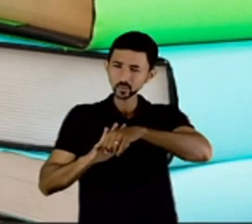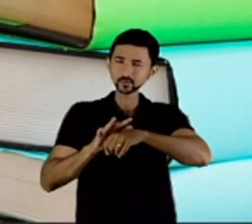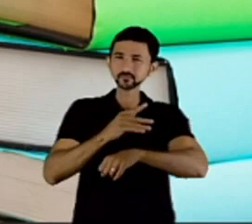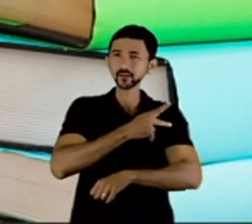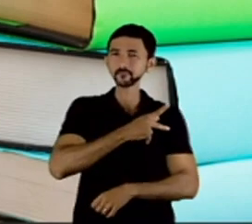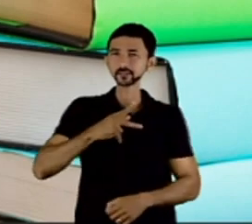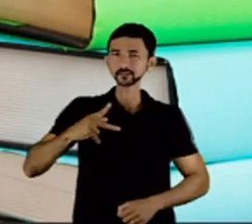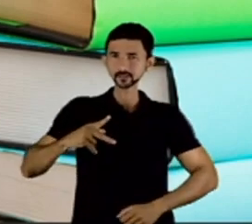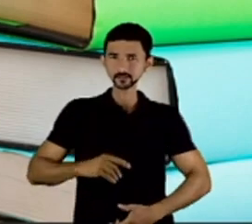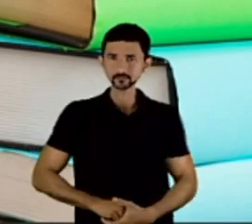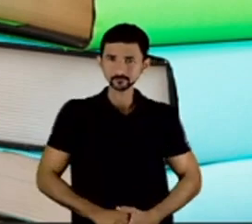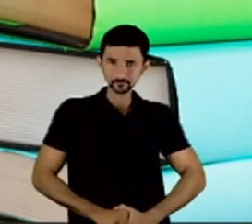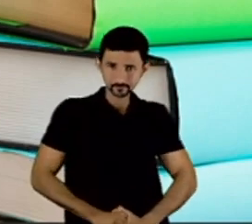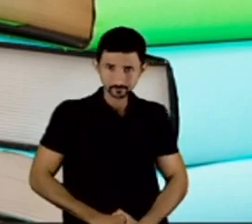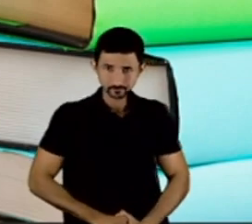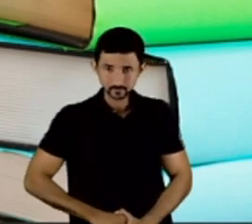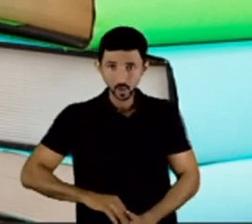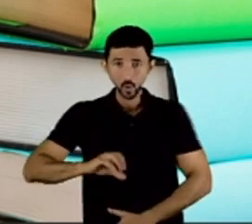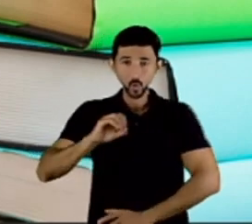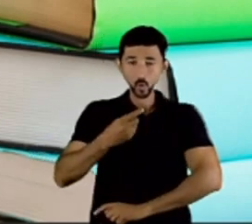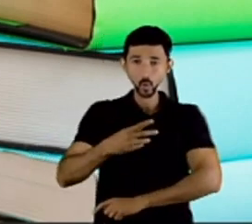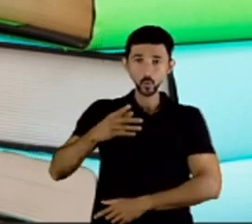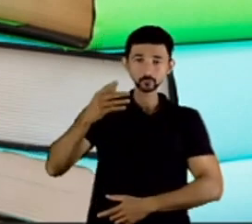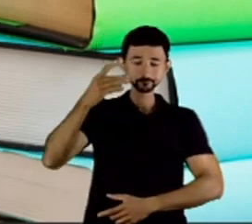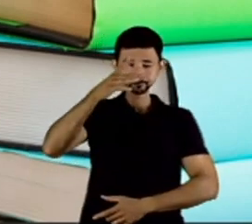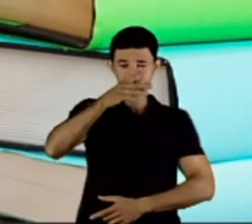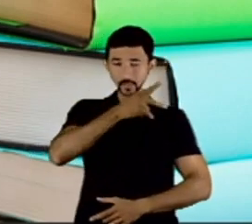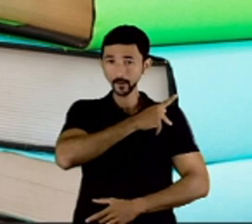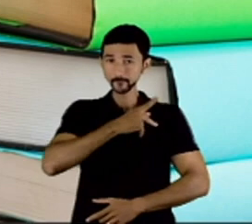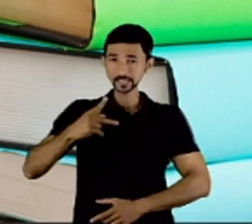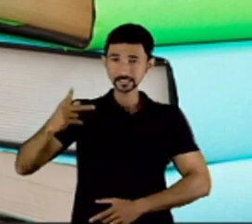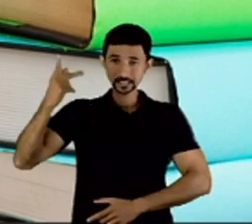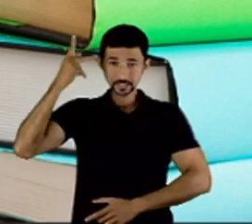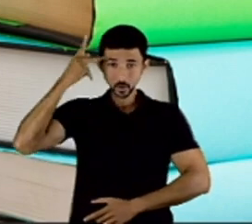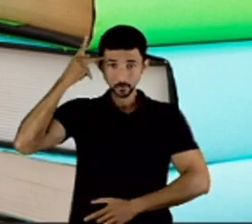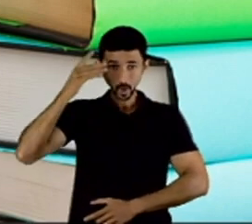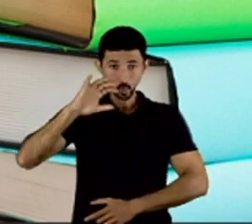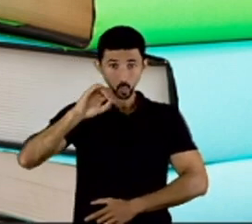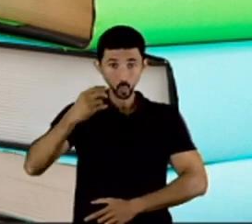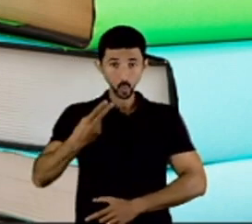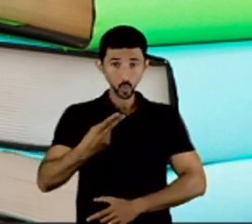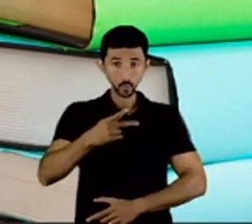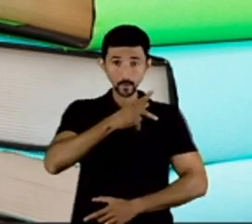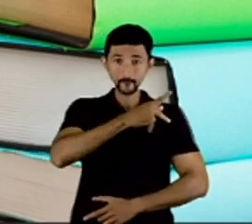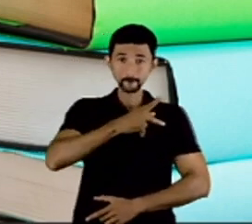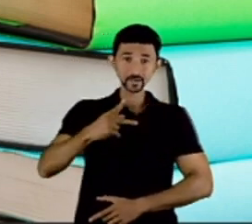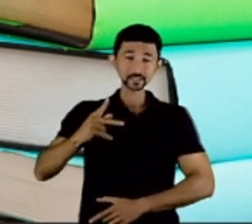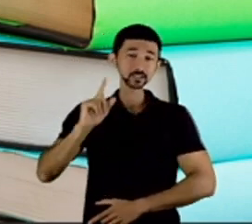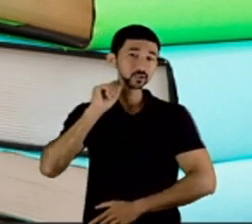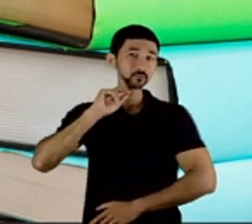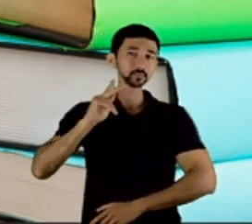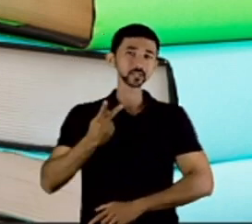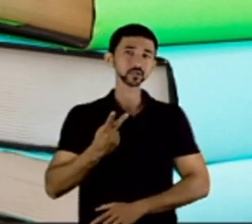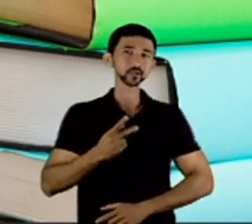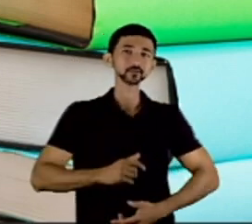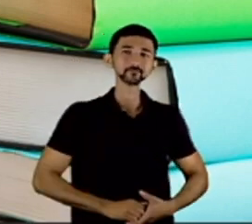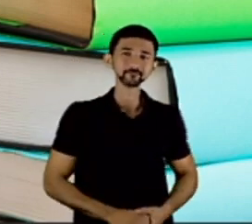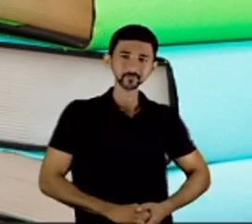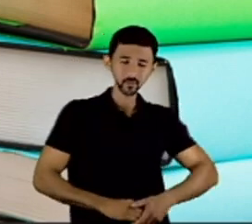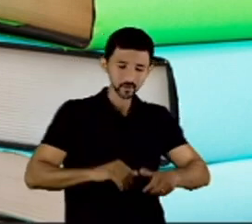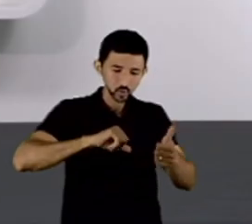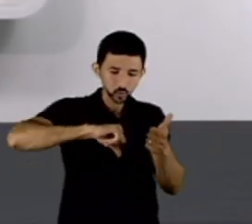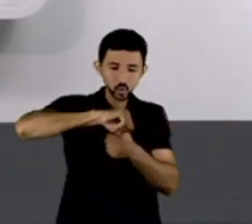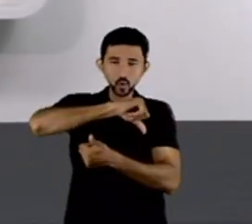um presidente de São Paulo ou um presidente de Minas Gerais. É como se a cadeira da presidência fosse